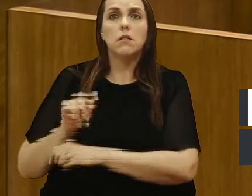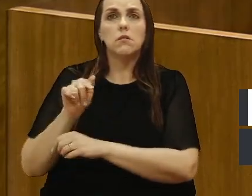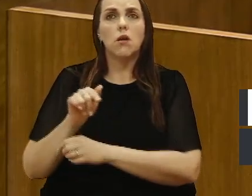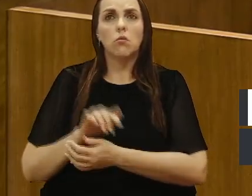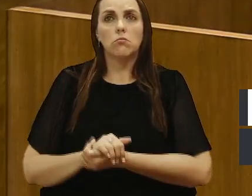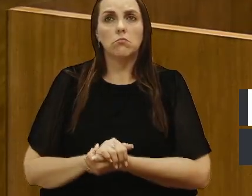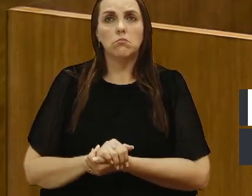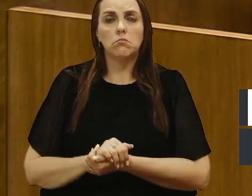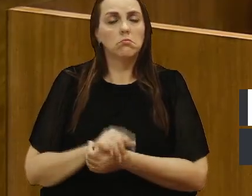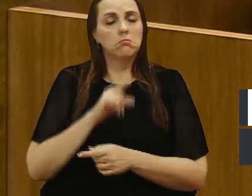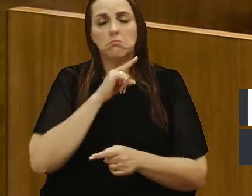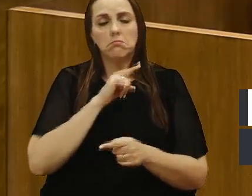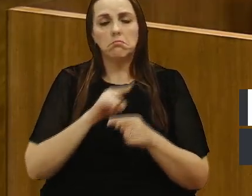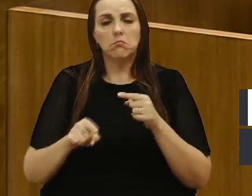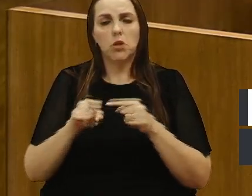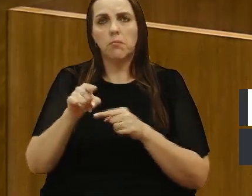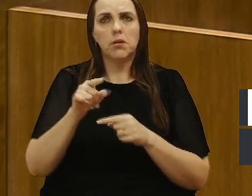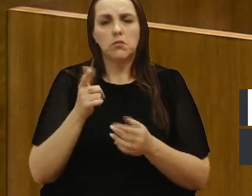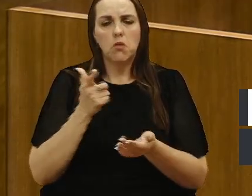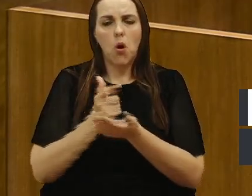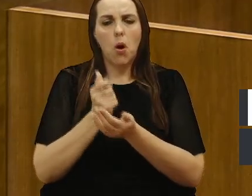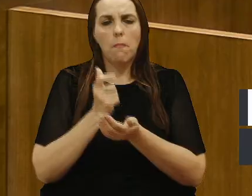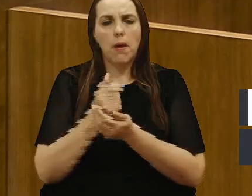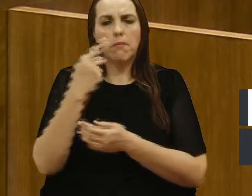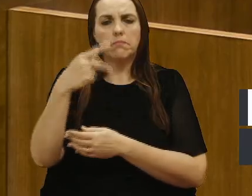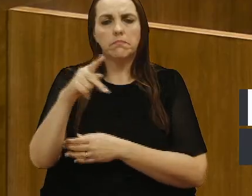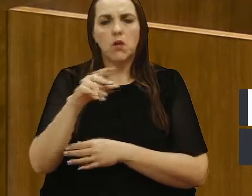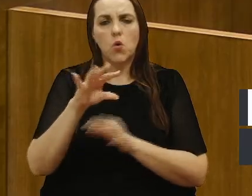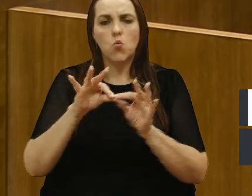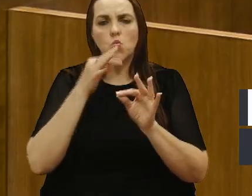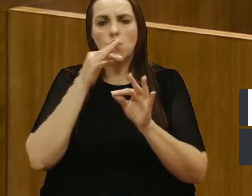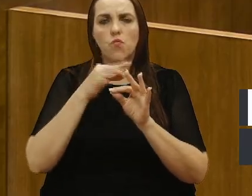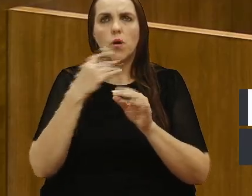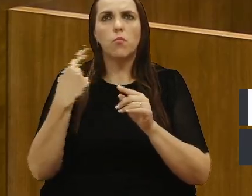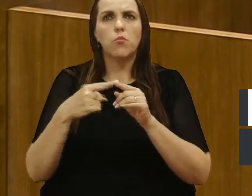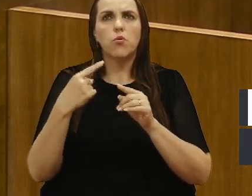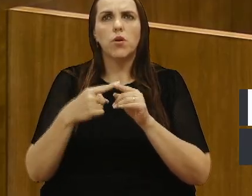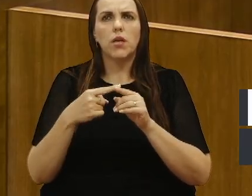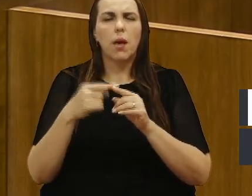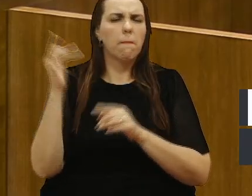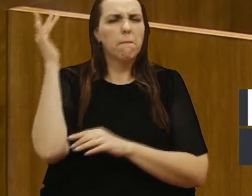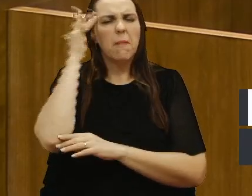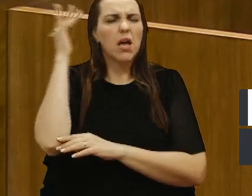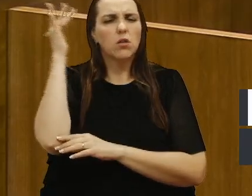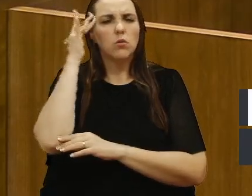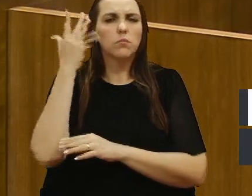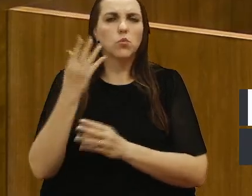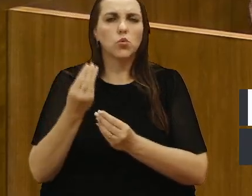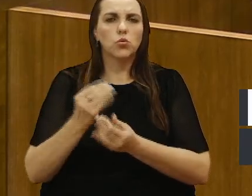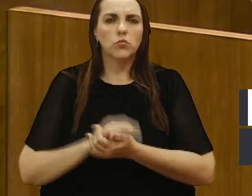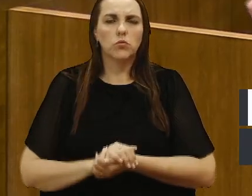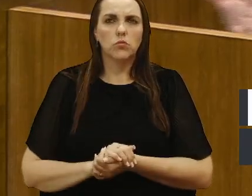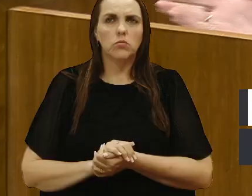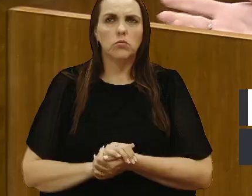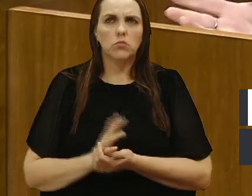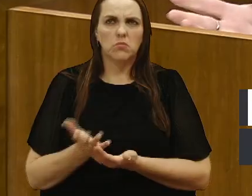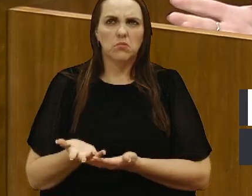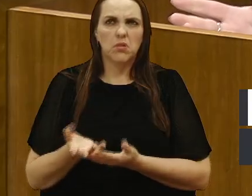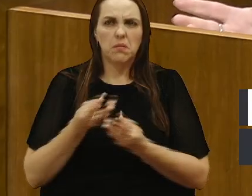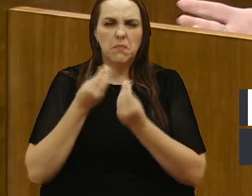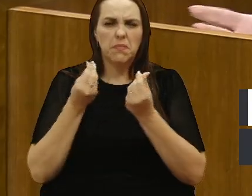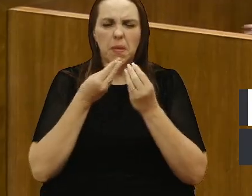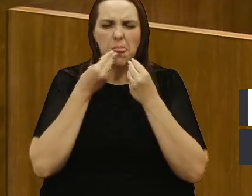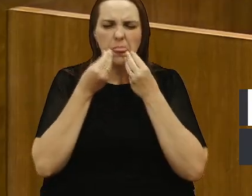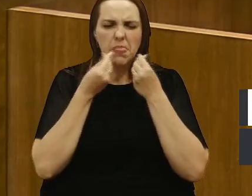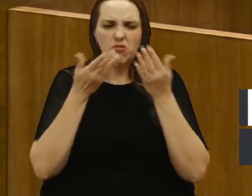que negaram comprar a uva dele porque ela estava muito madura. Eu não sei o que